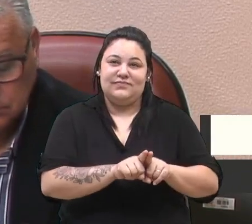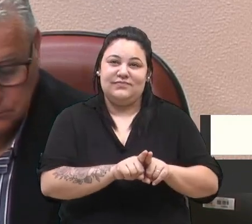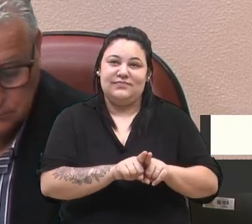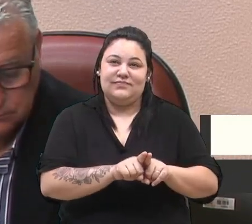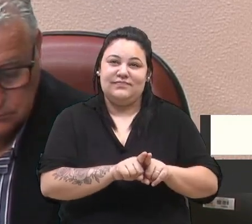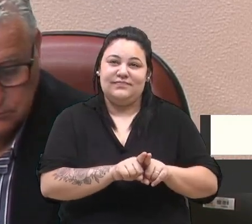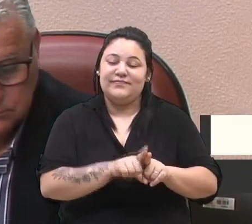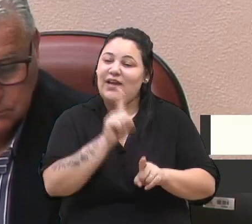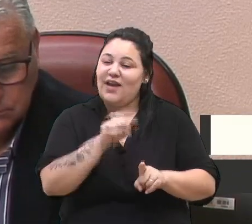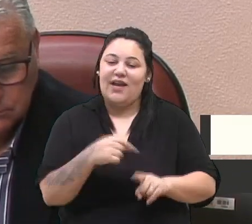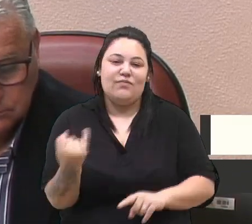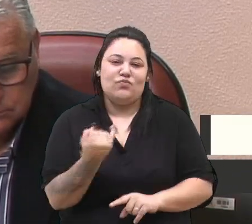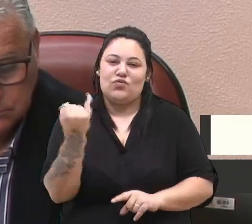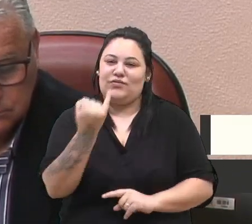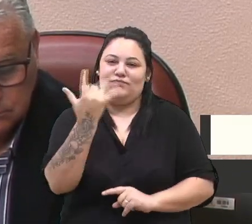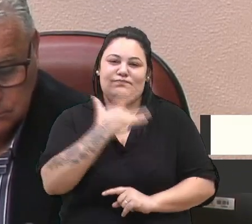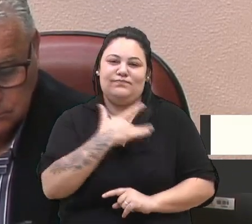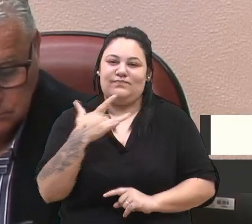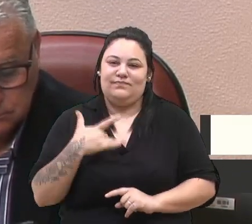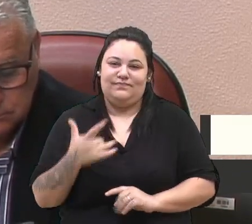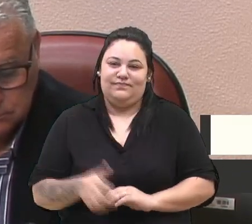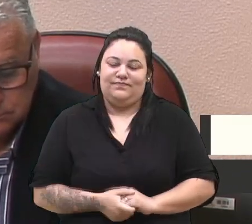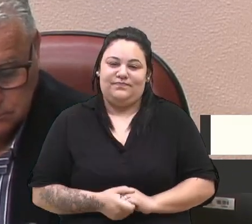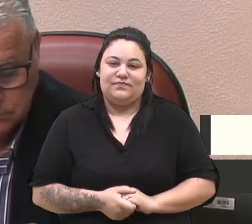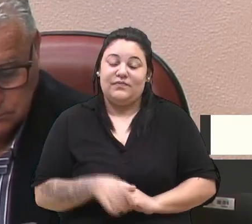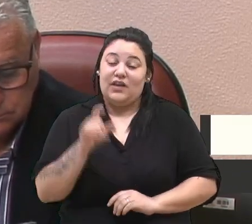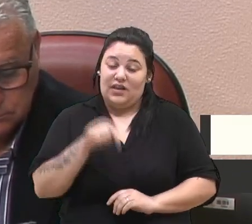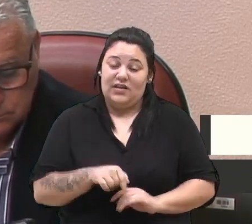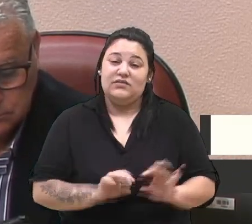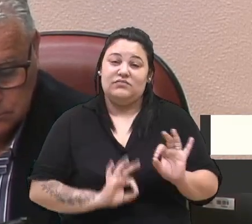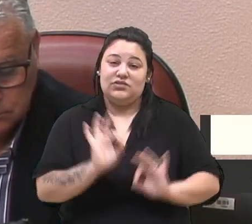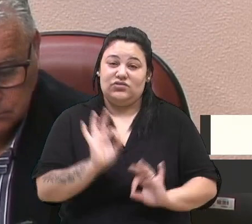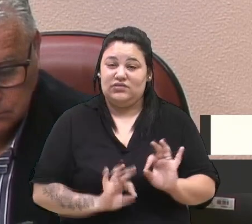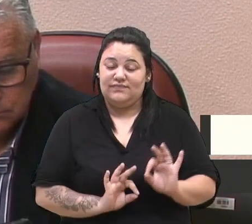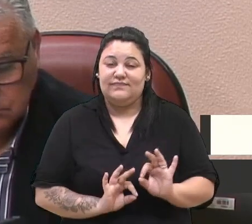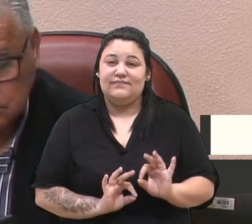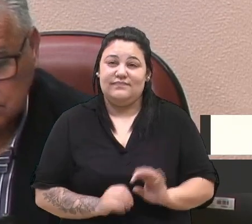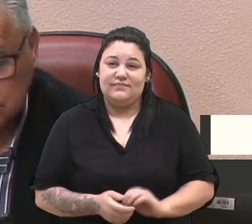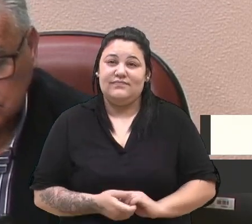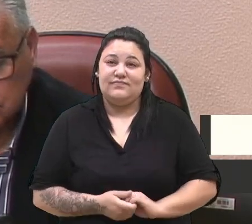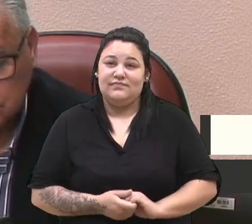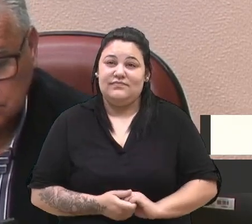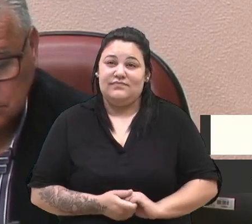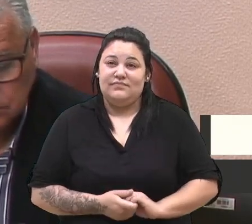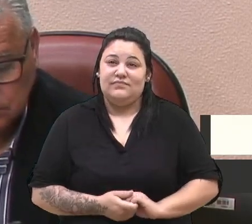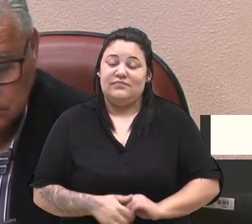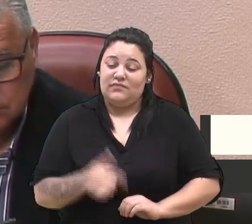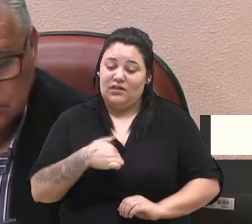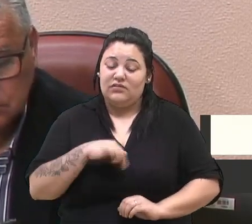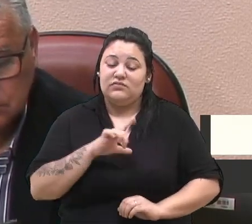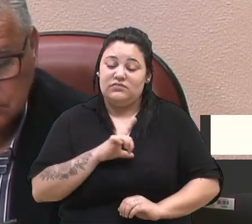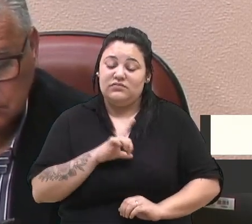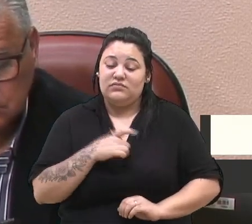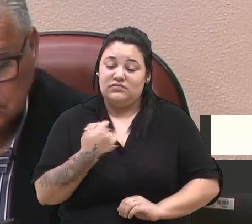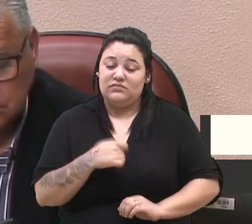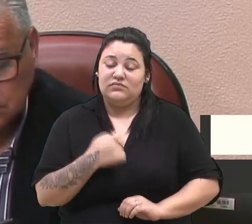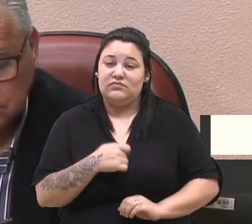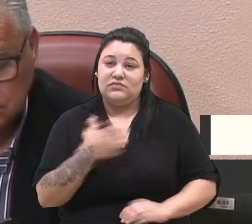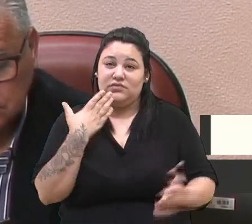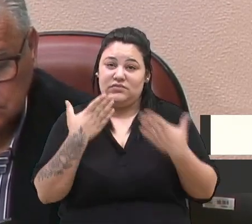vital. Esse projeto eu tenho que considerar um